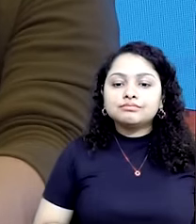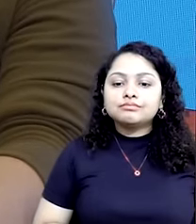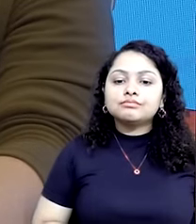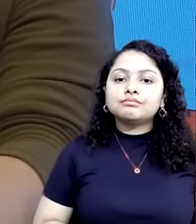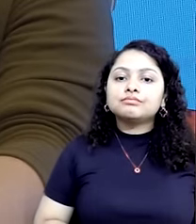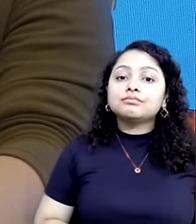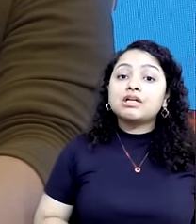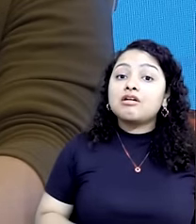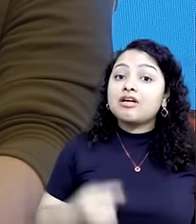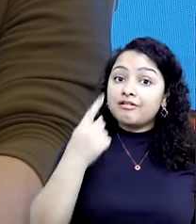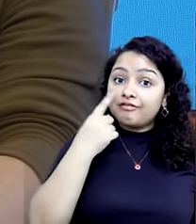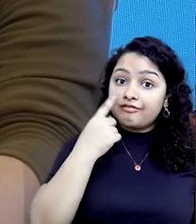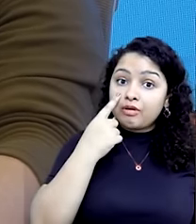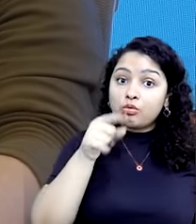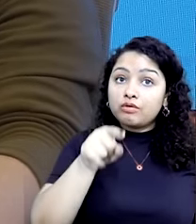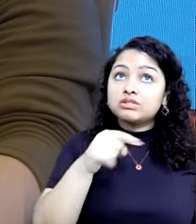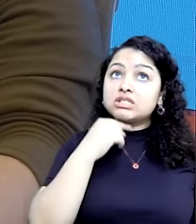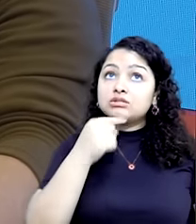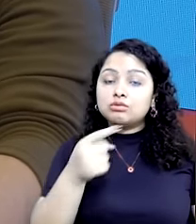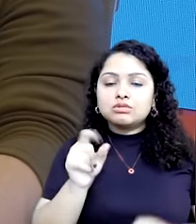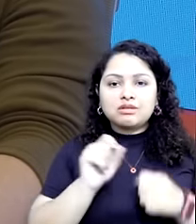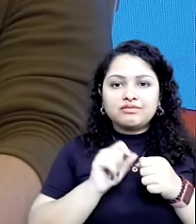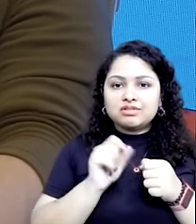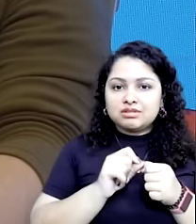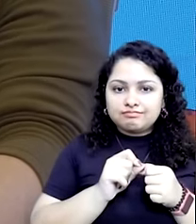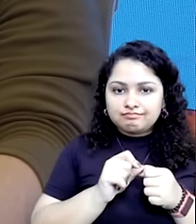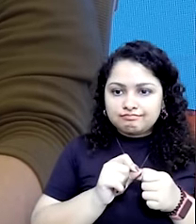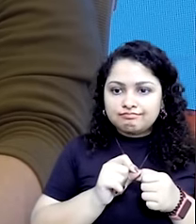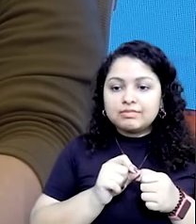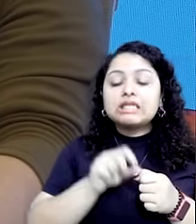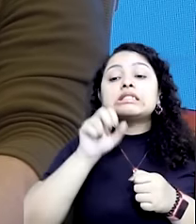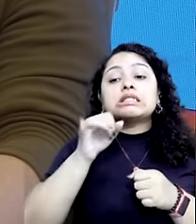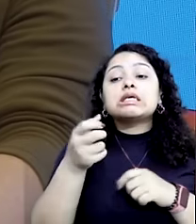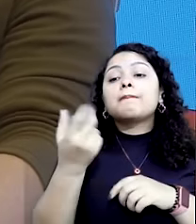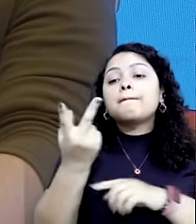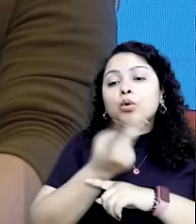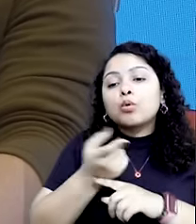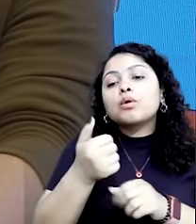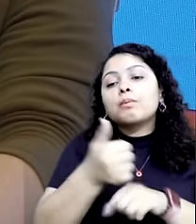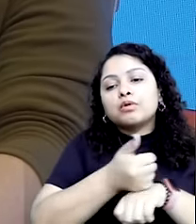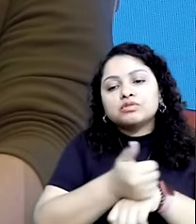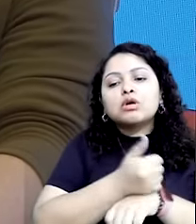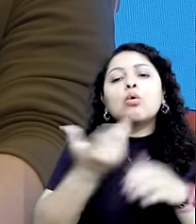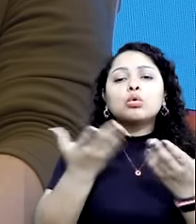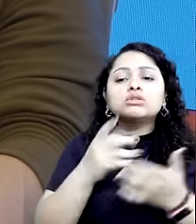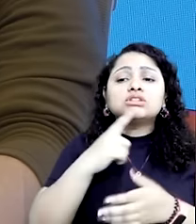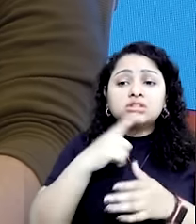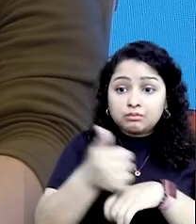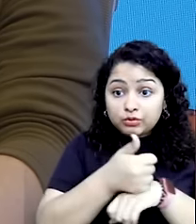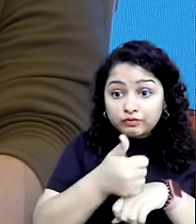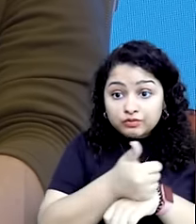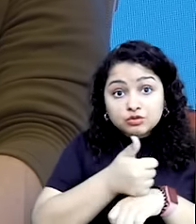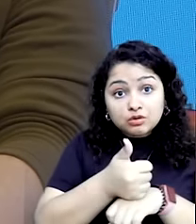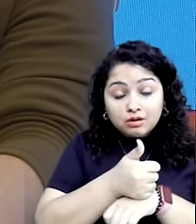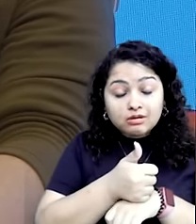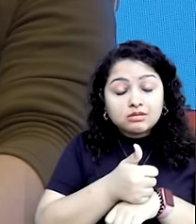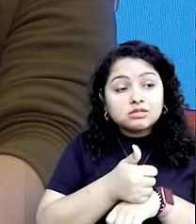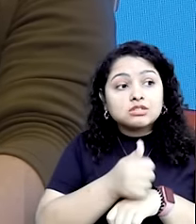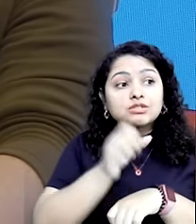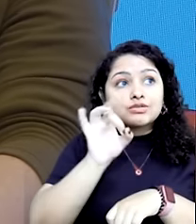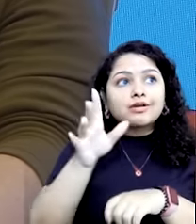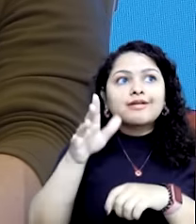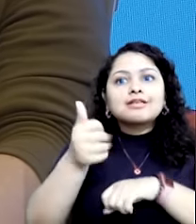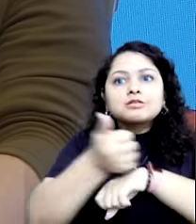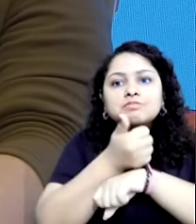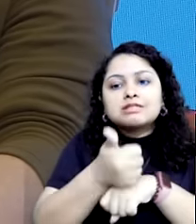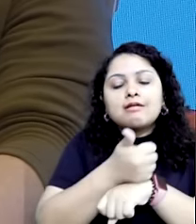seguinte verifica aquilo que você não consegue fazer e Sim procure profissionais hoje a gente tem profissionais não só Profissionais que são